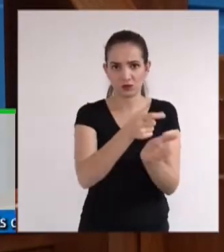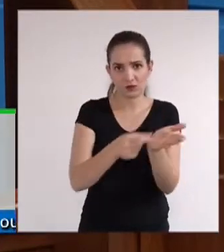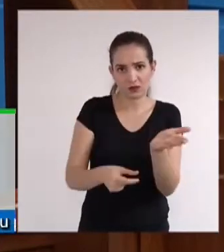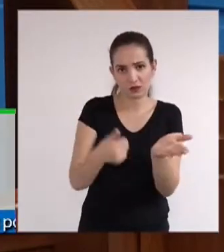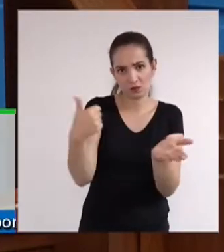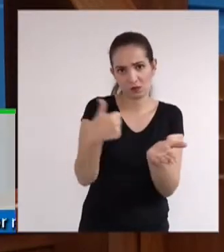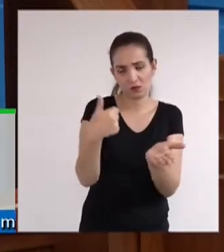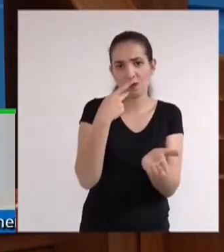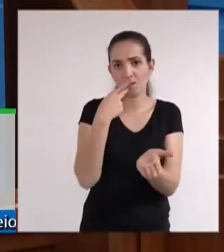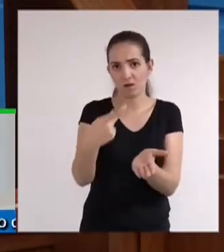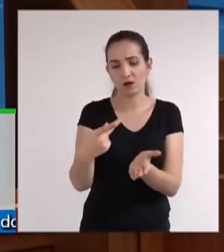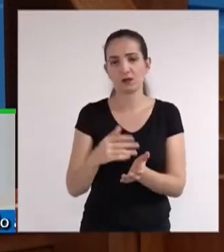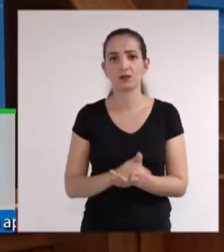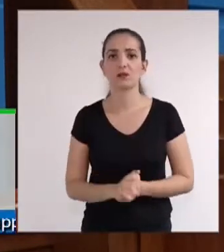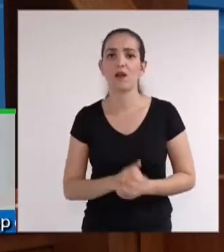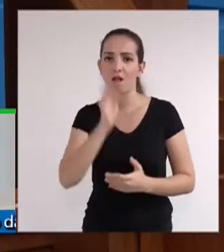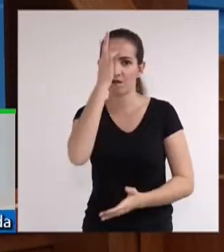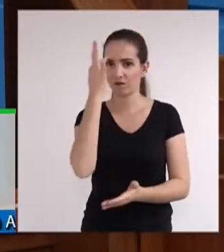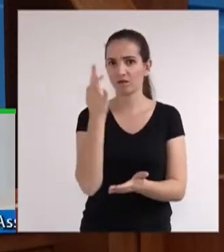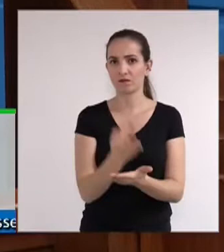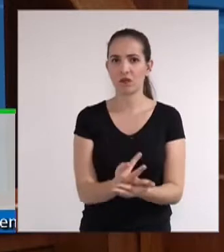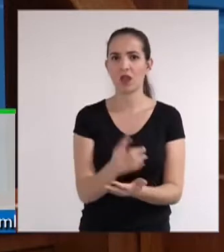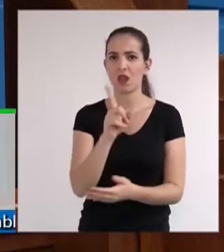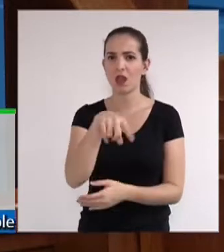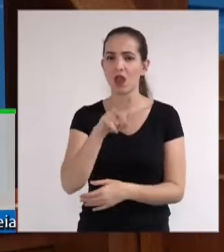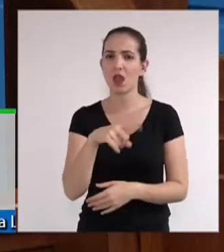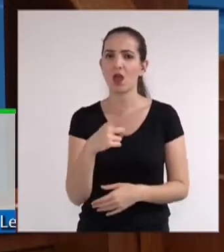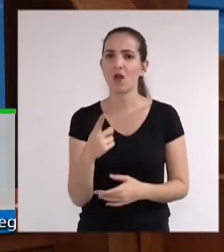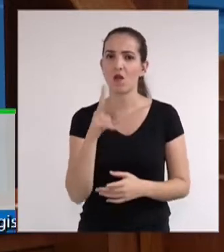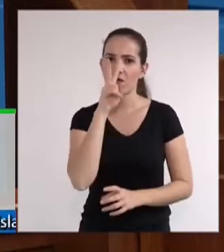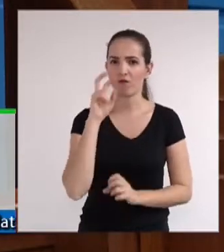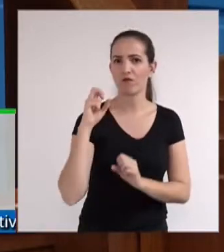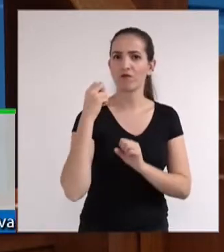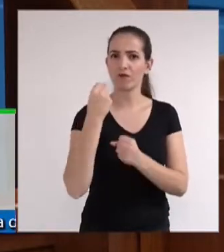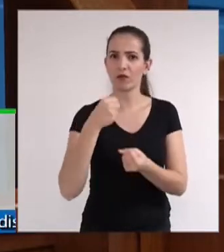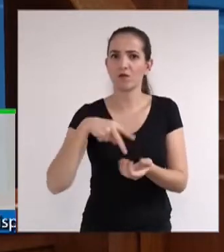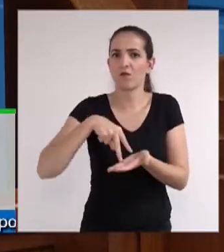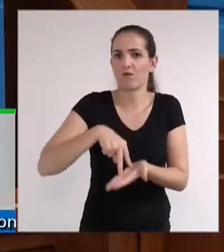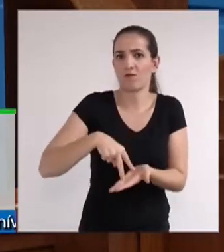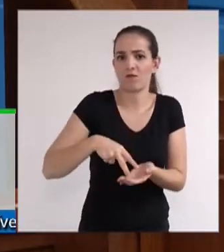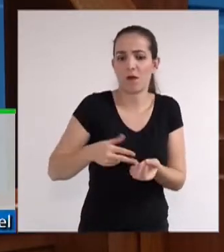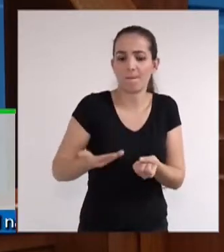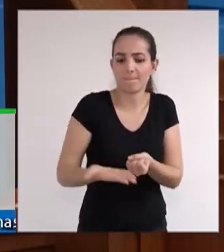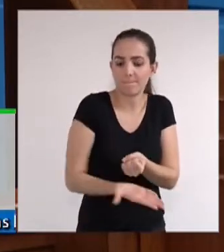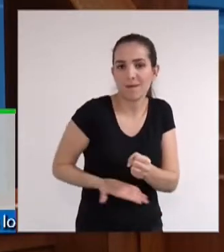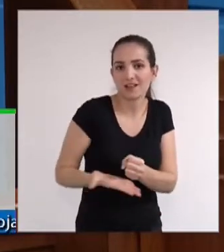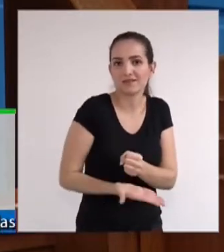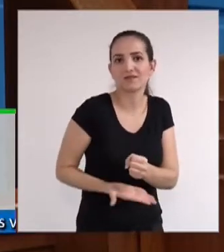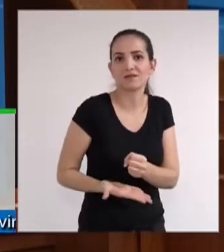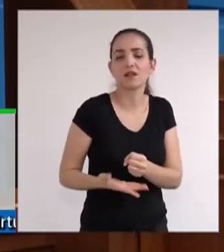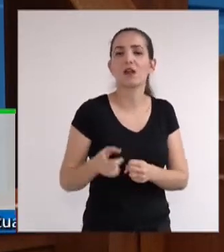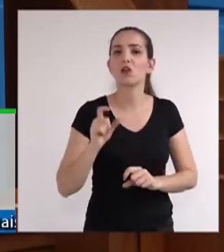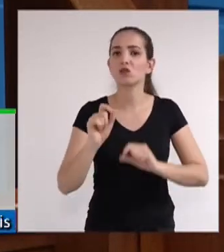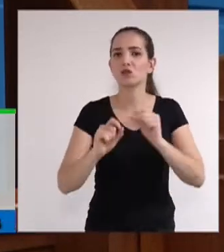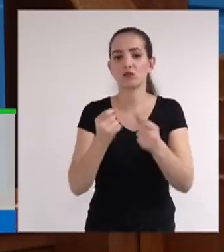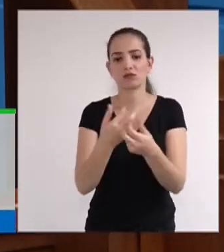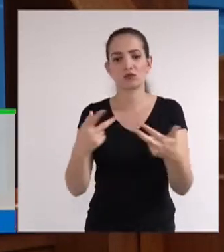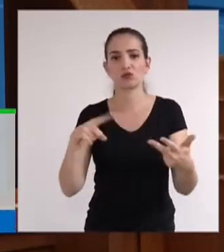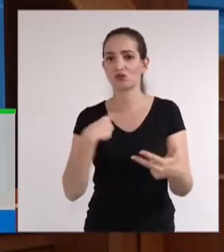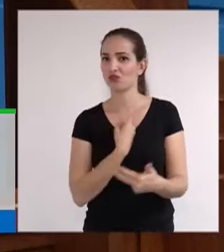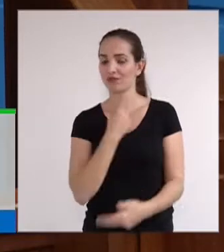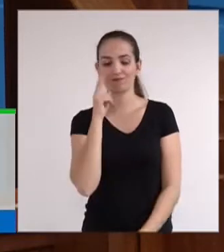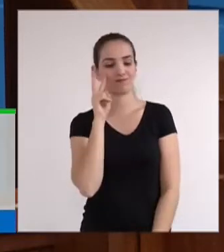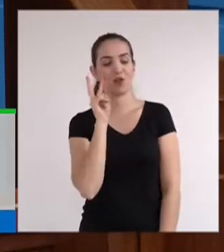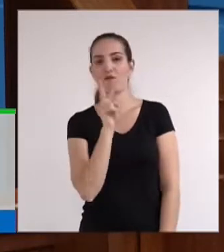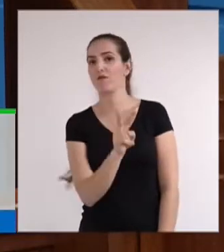ele disse: a fé é o firme fundamento das coisas que não se